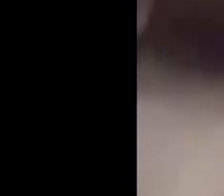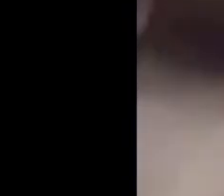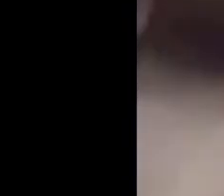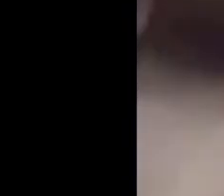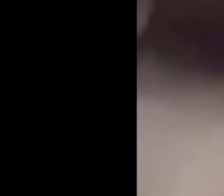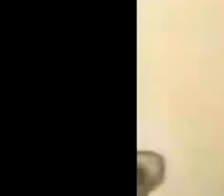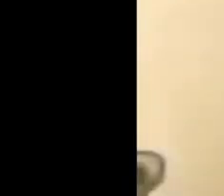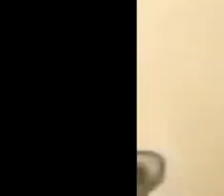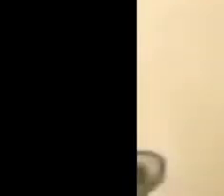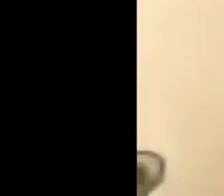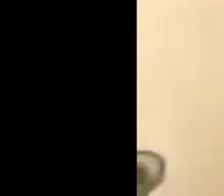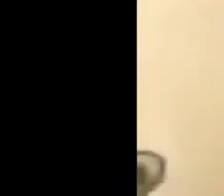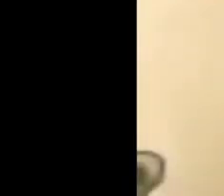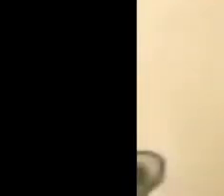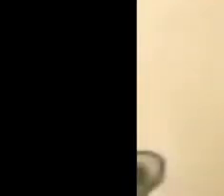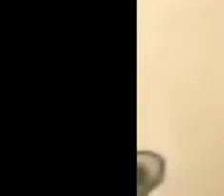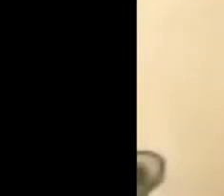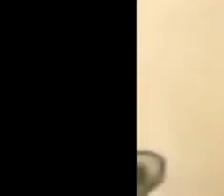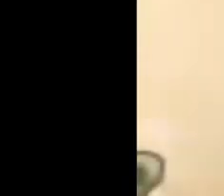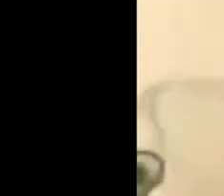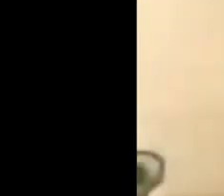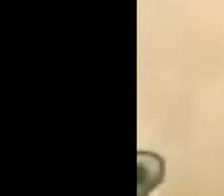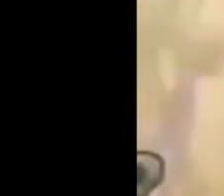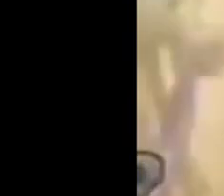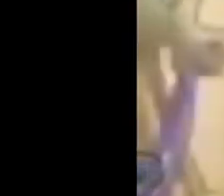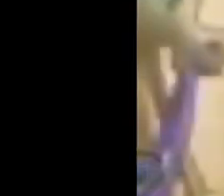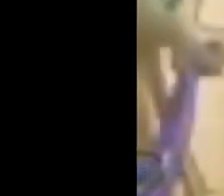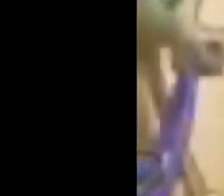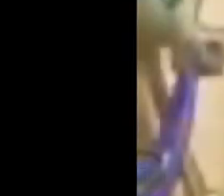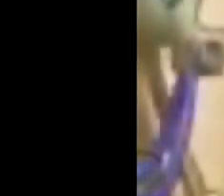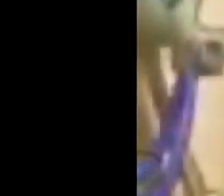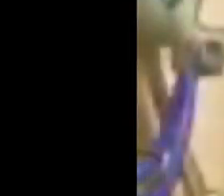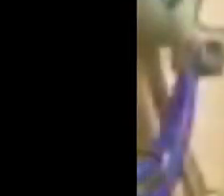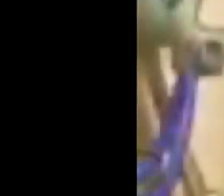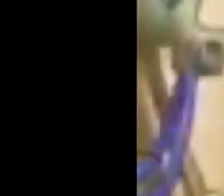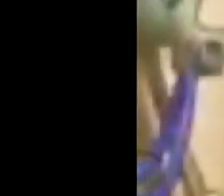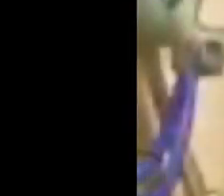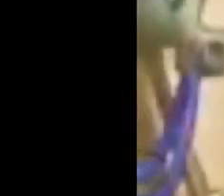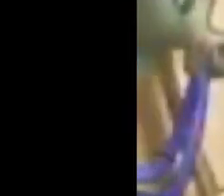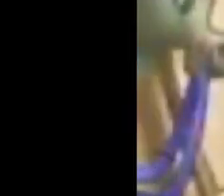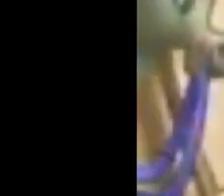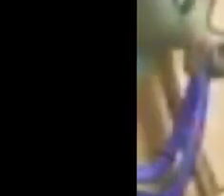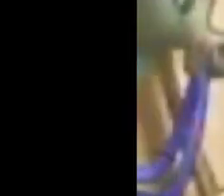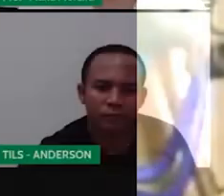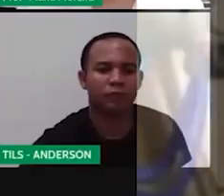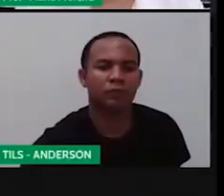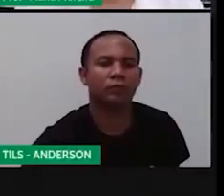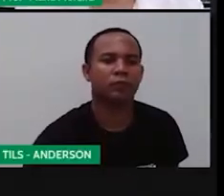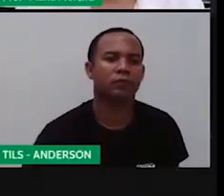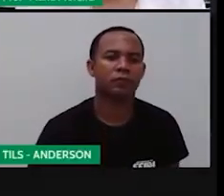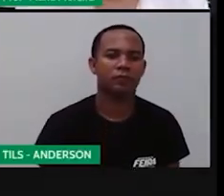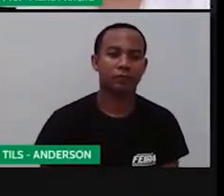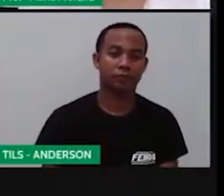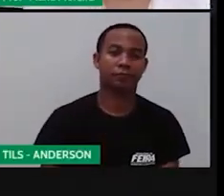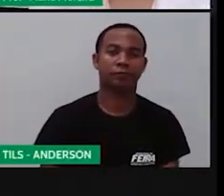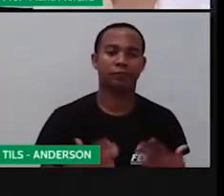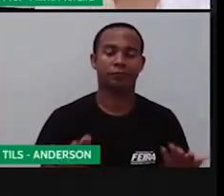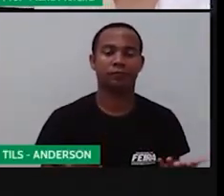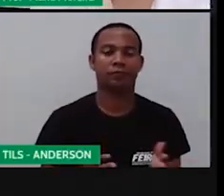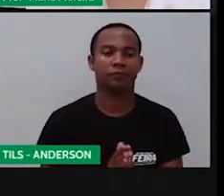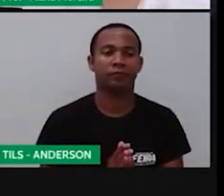de obediência, a fadinha azul transformou-o numa criança de verdade. Olha só, a